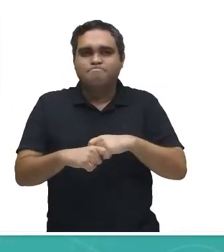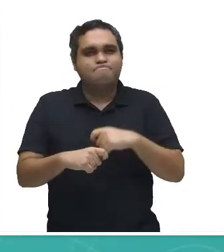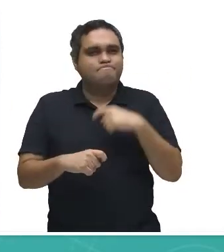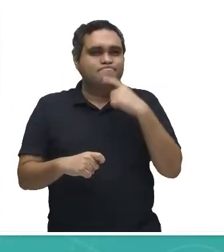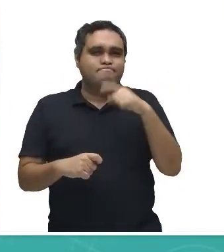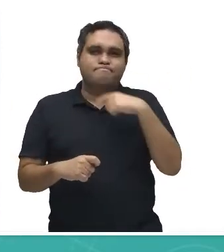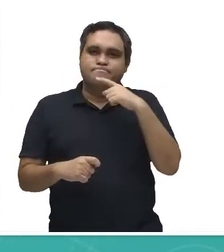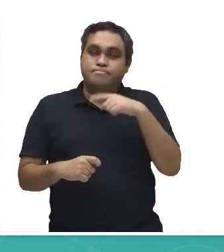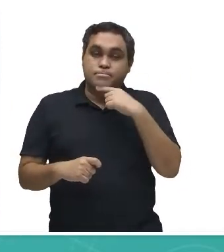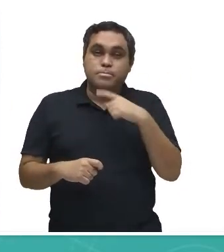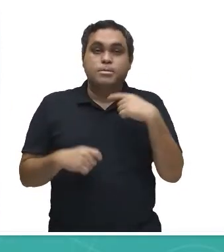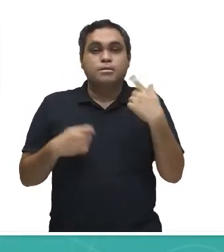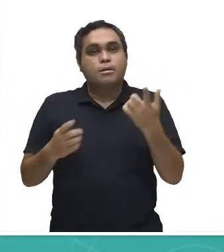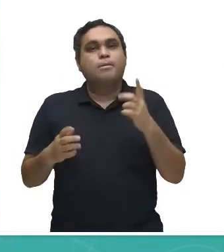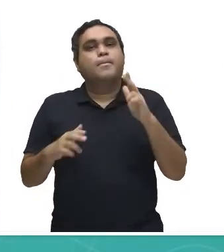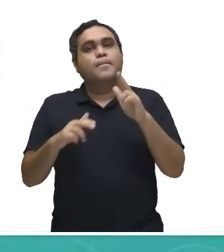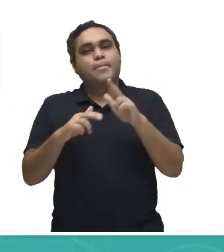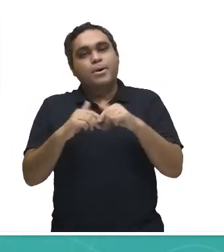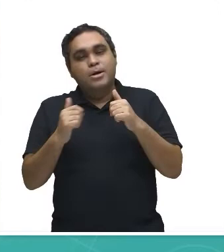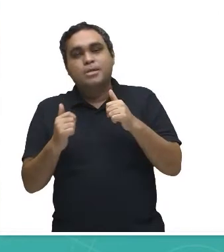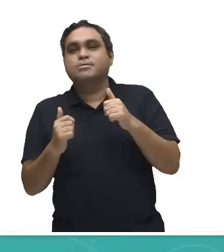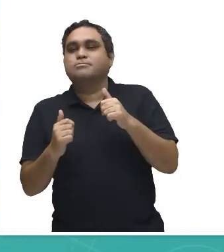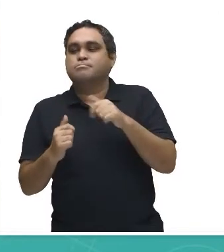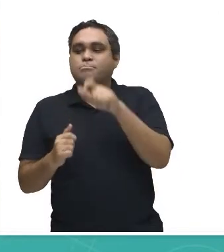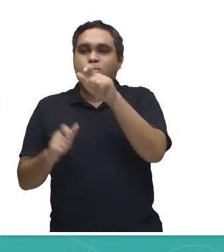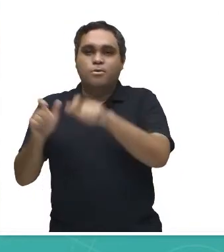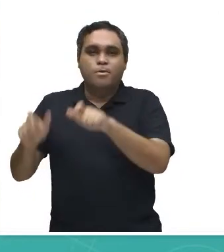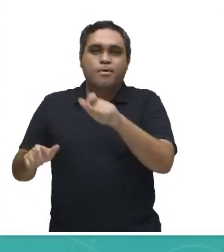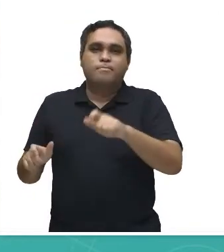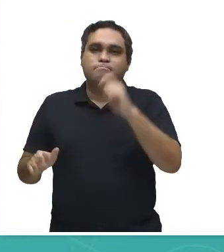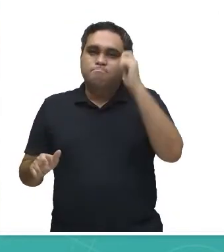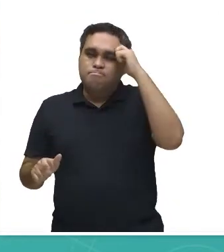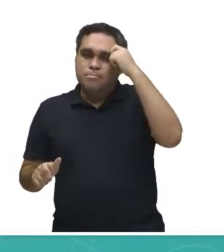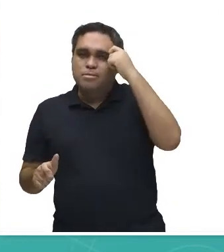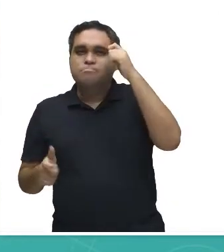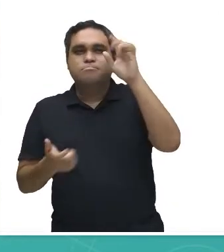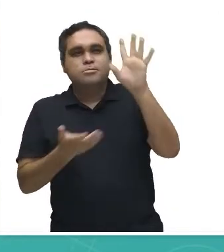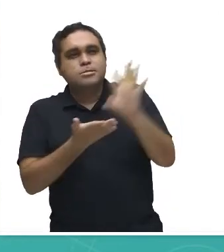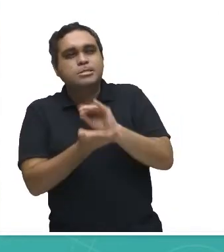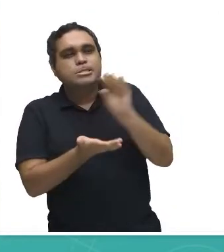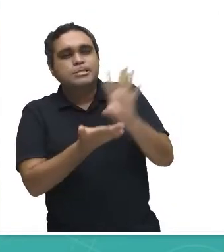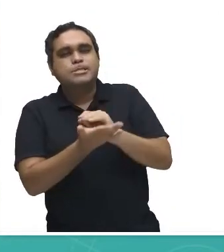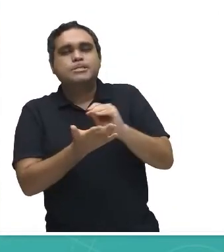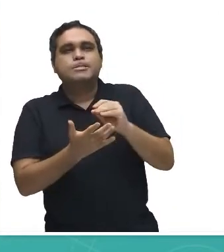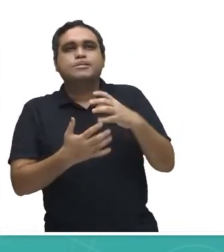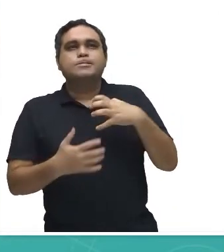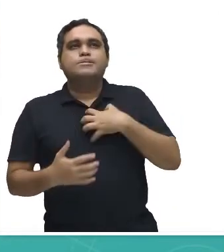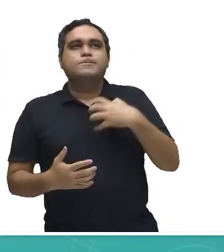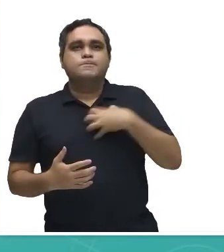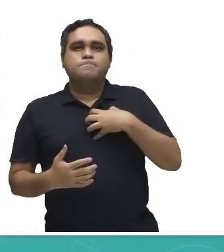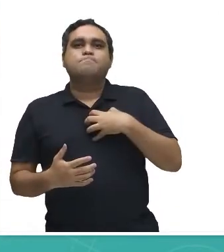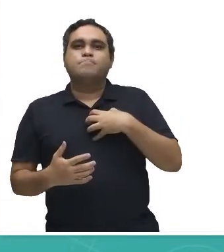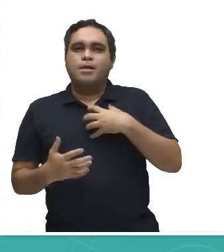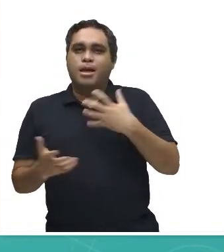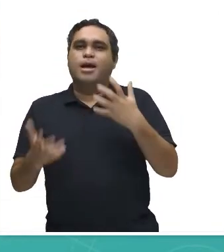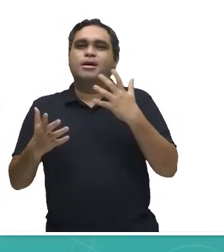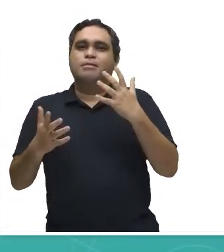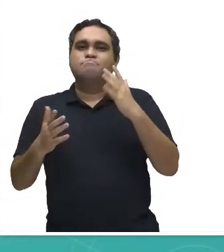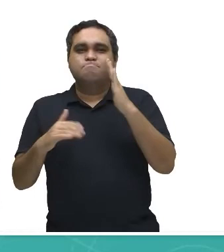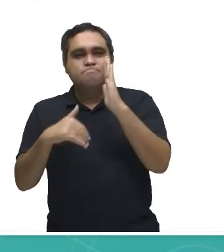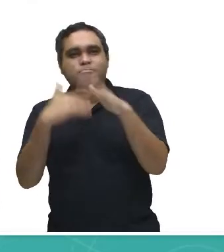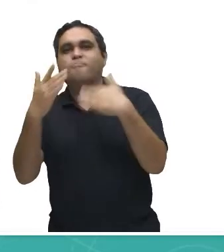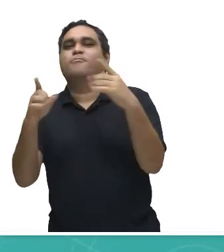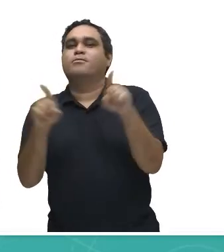Pixinguinha, ele traz essa tonalidade. Quem não conhece essas músicas, né, do Pixinguinha? Então, você já pode